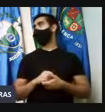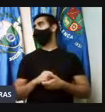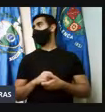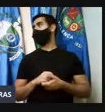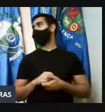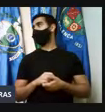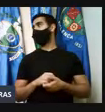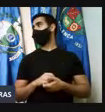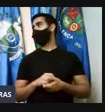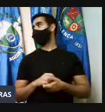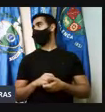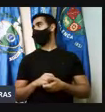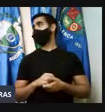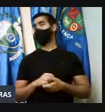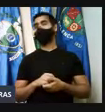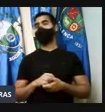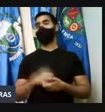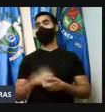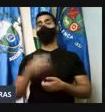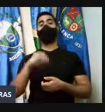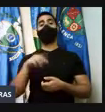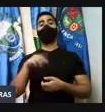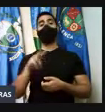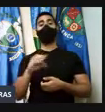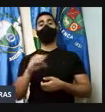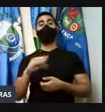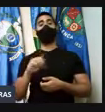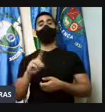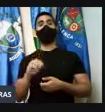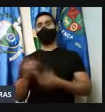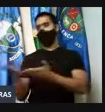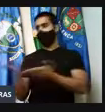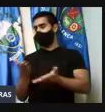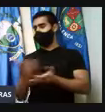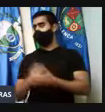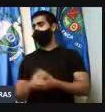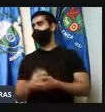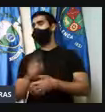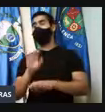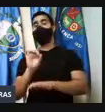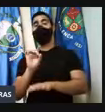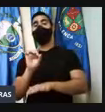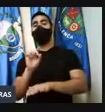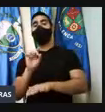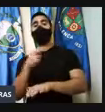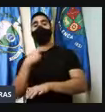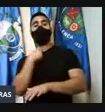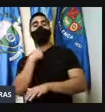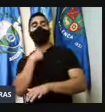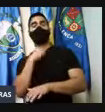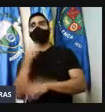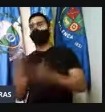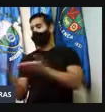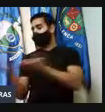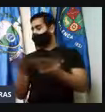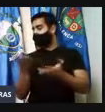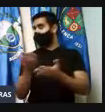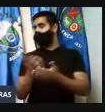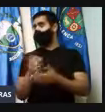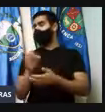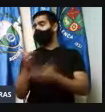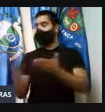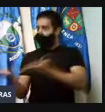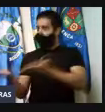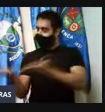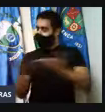convidado, né? Convocado, o da senhora. O que não pode a gente convocar e sim